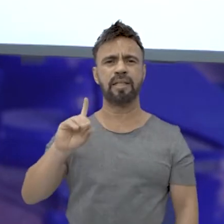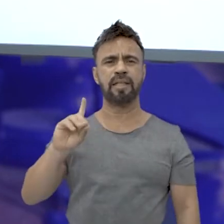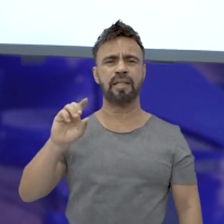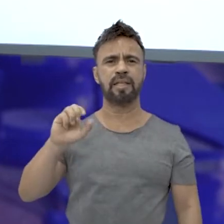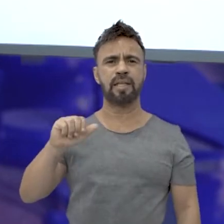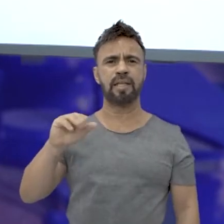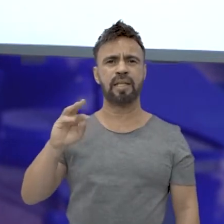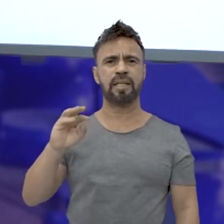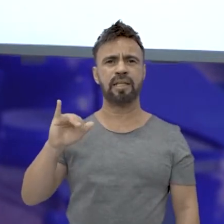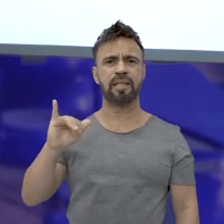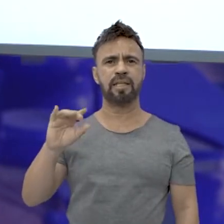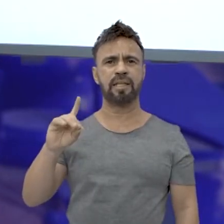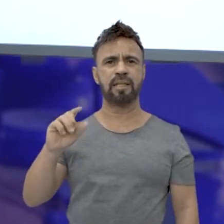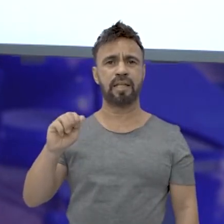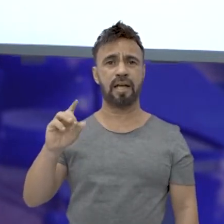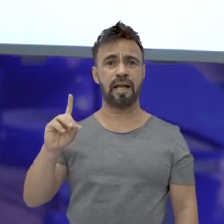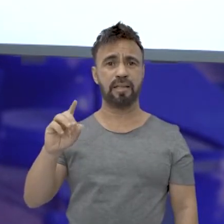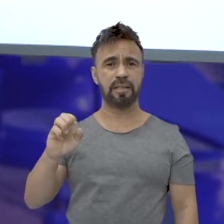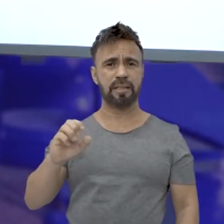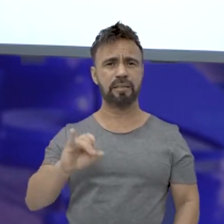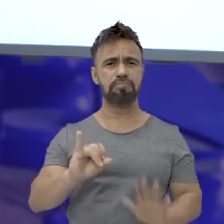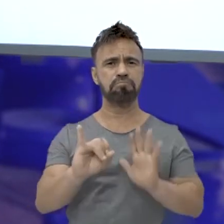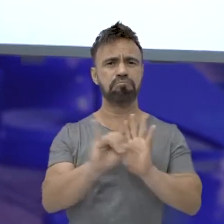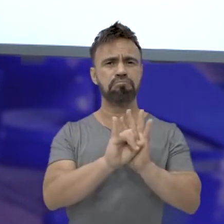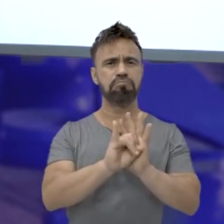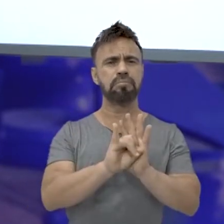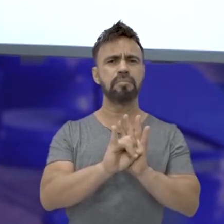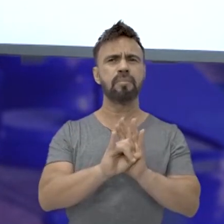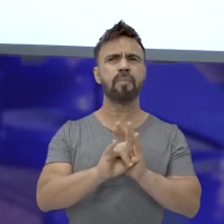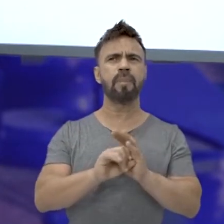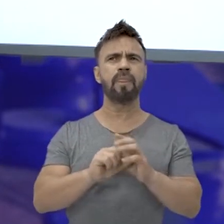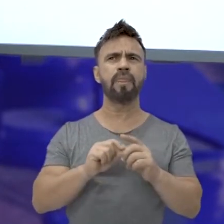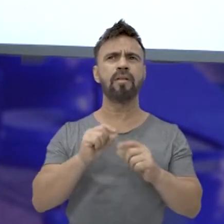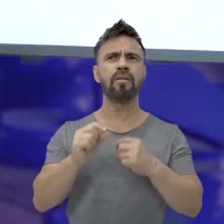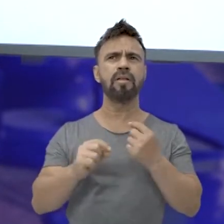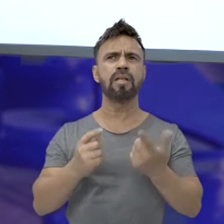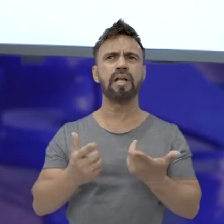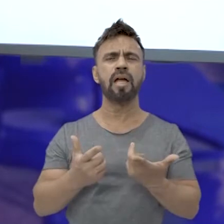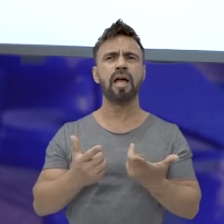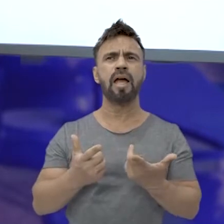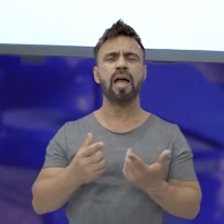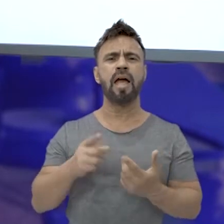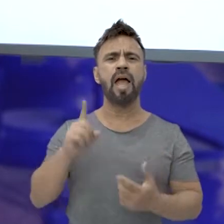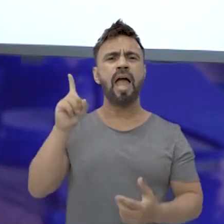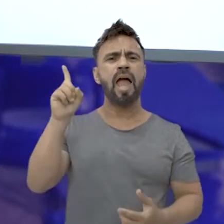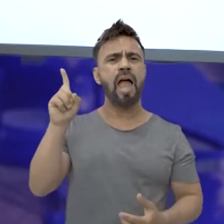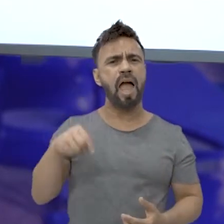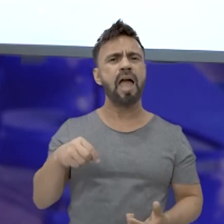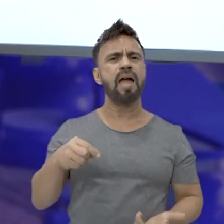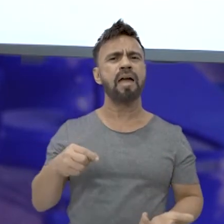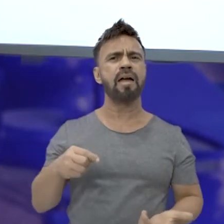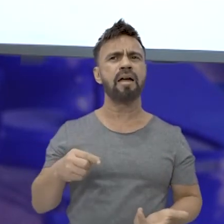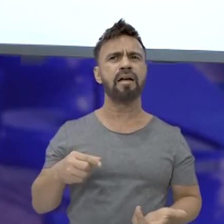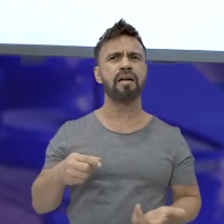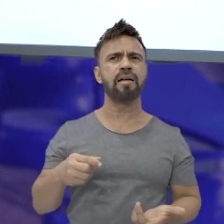vamos lá. A identidade refere-se àquilo que se é. Então uma coisa